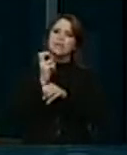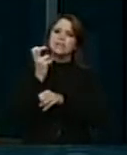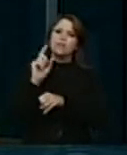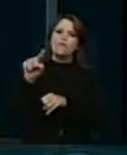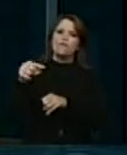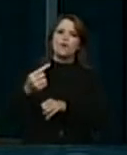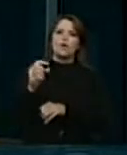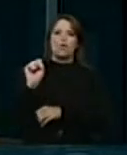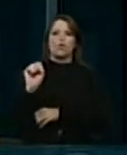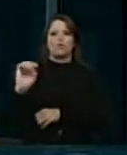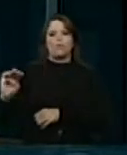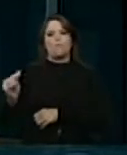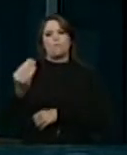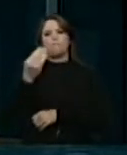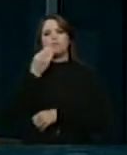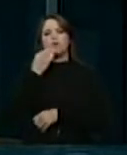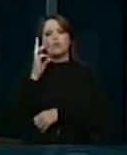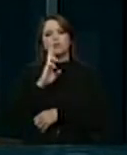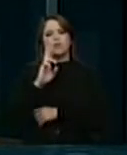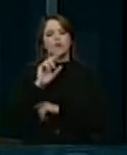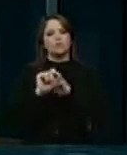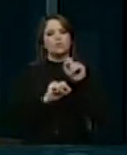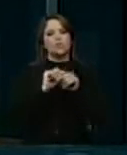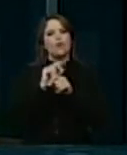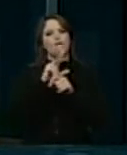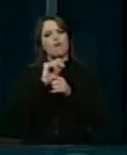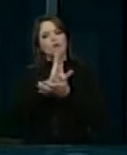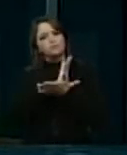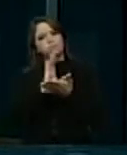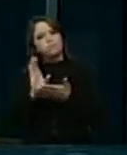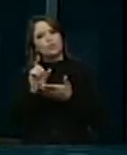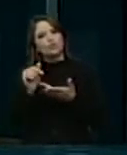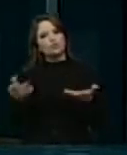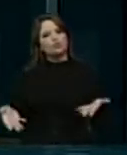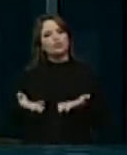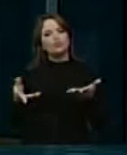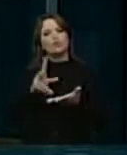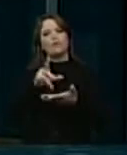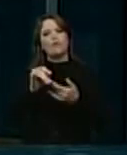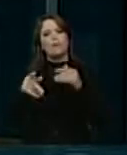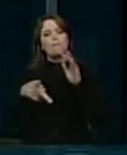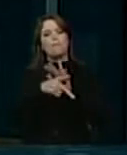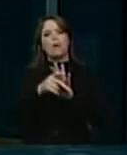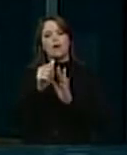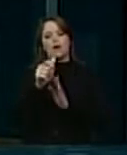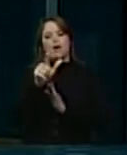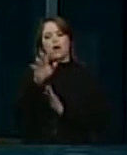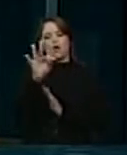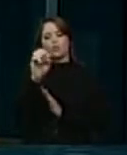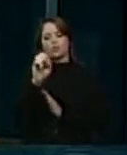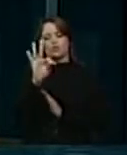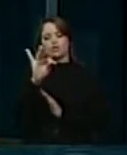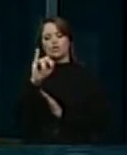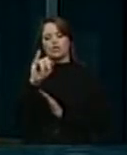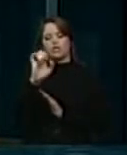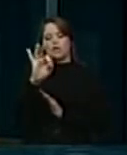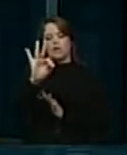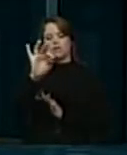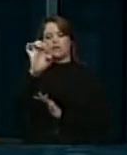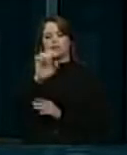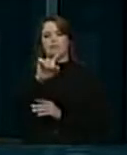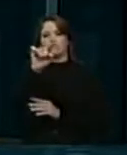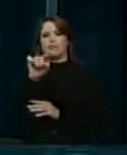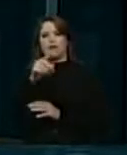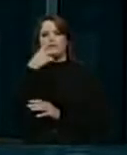bilhões de reais em investimentos no Alto Tietê, conforme